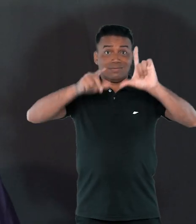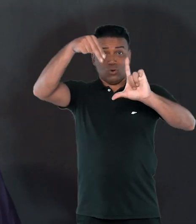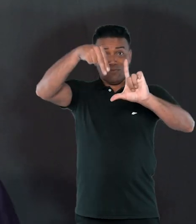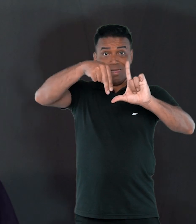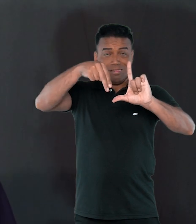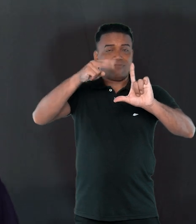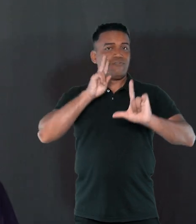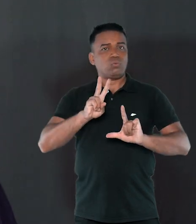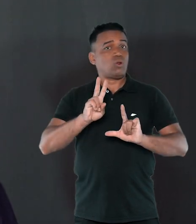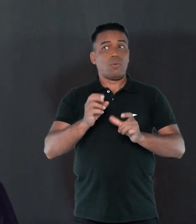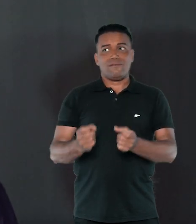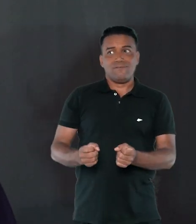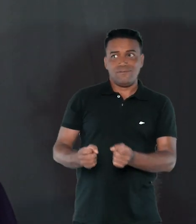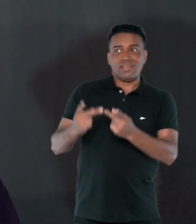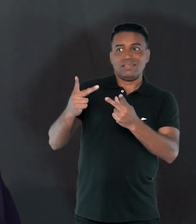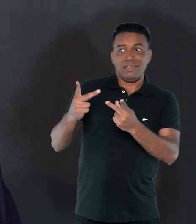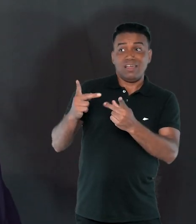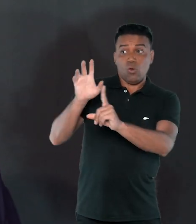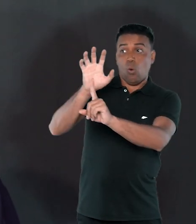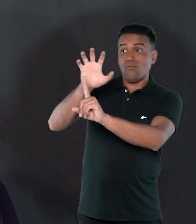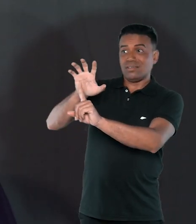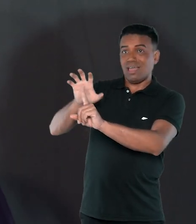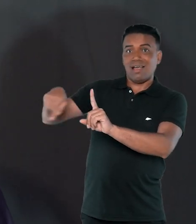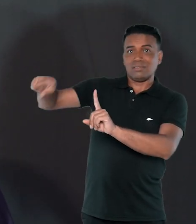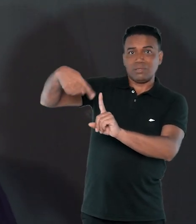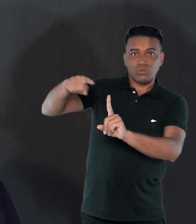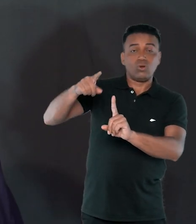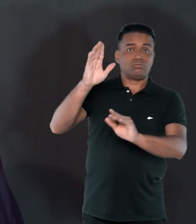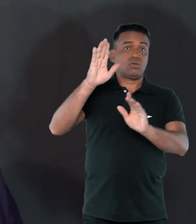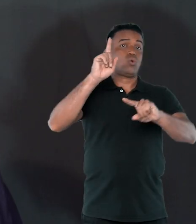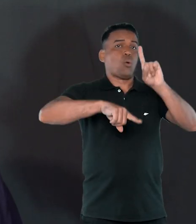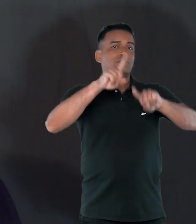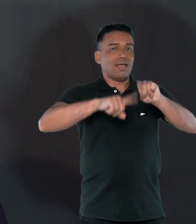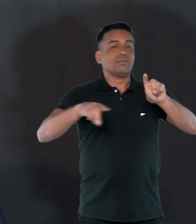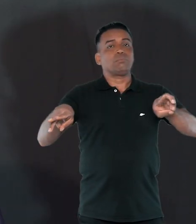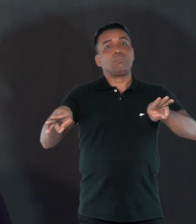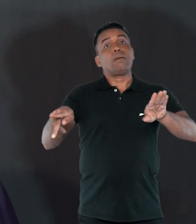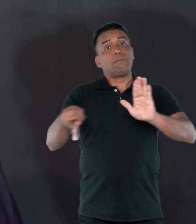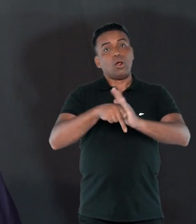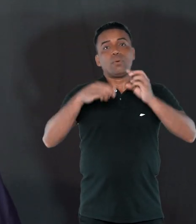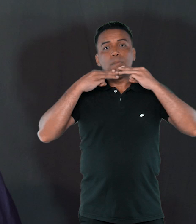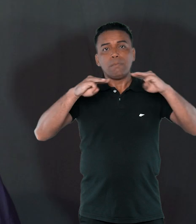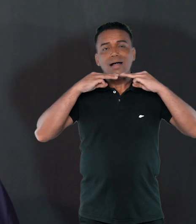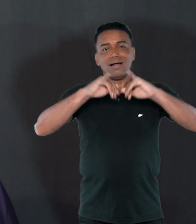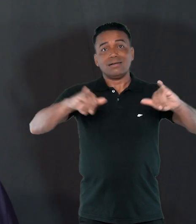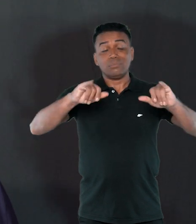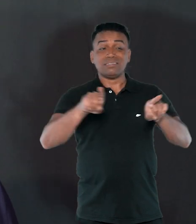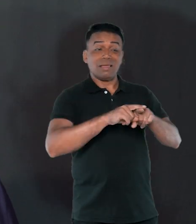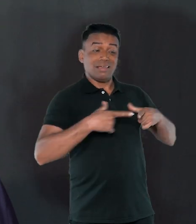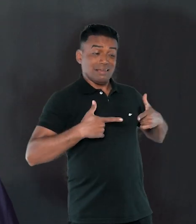não era nem vender, persuadir as pessoas, que é o objeto da publicidade, e também não era cobrir